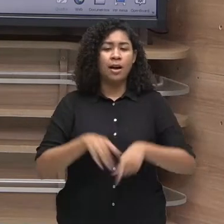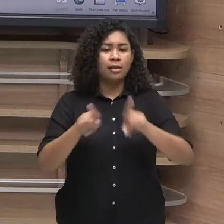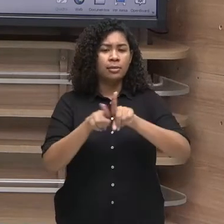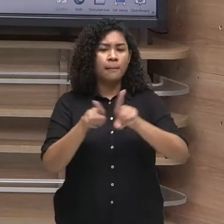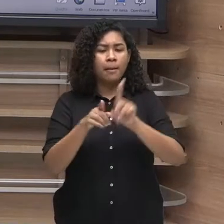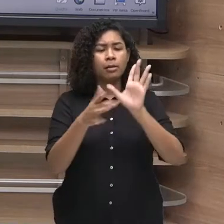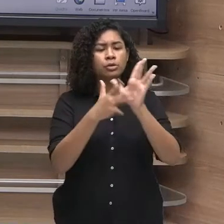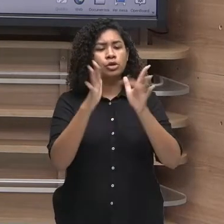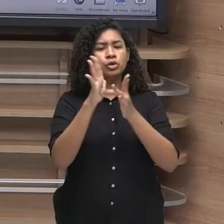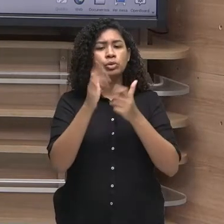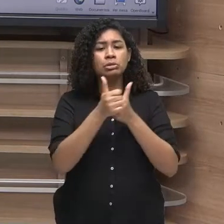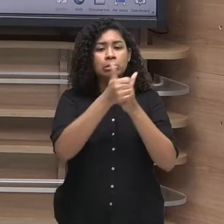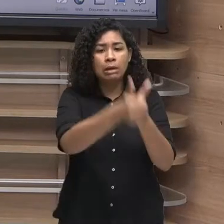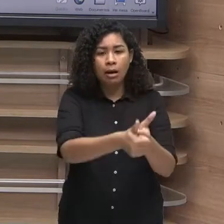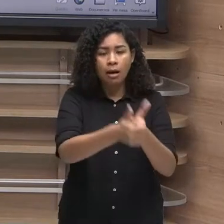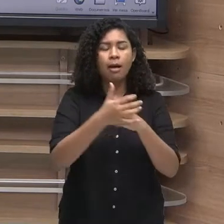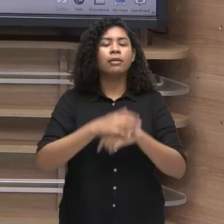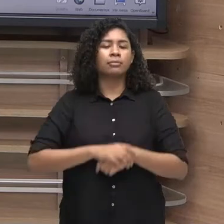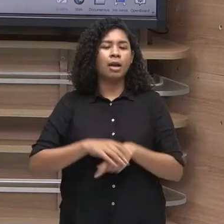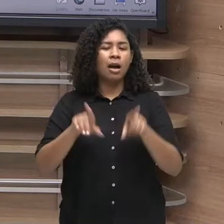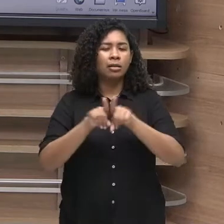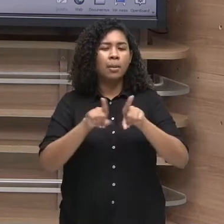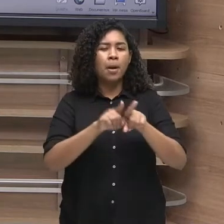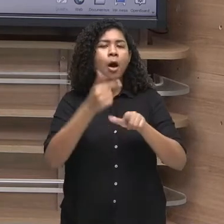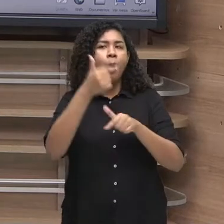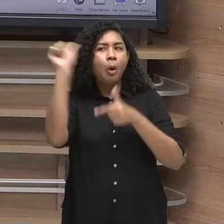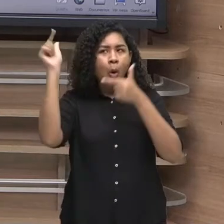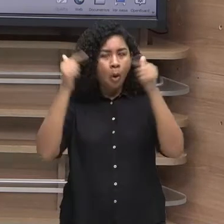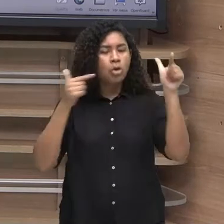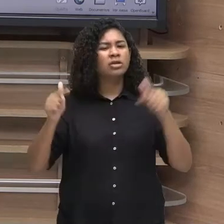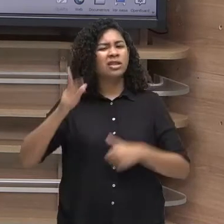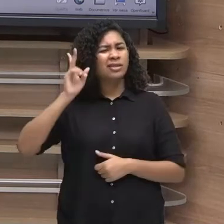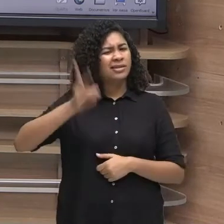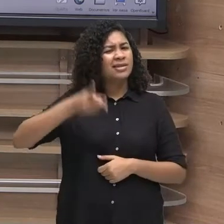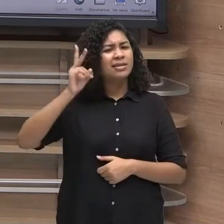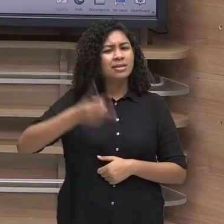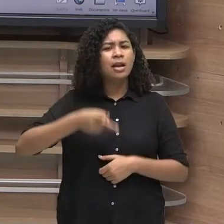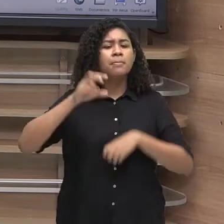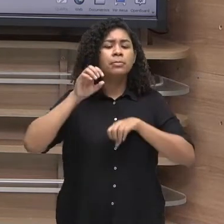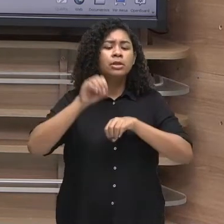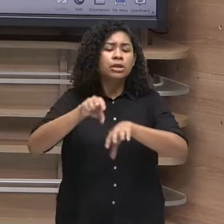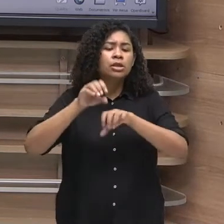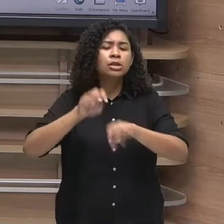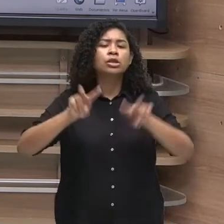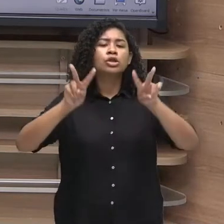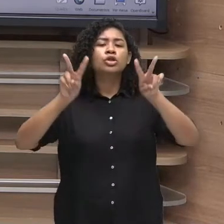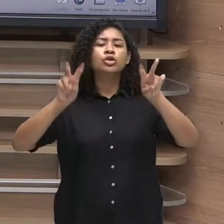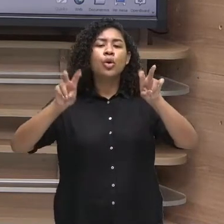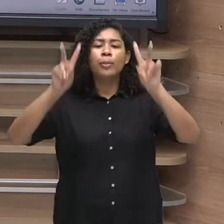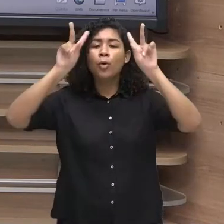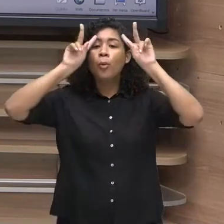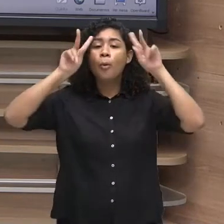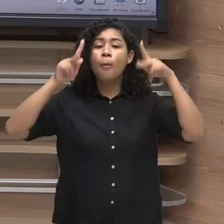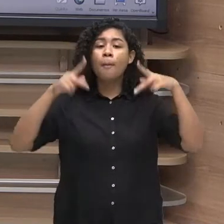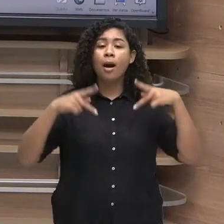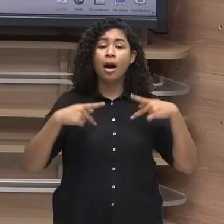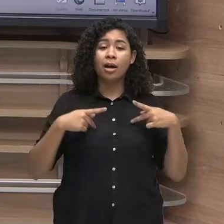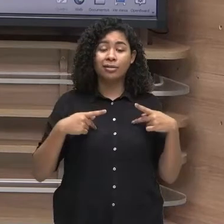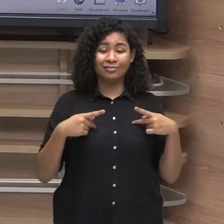né? E que, de certa forma, pregam uma humanização, né? Uma